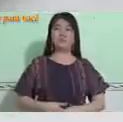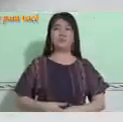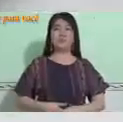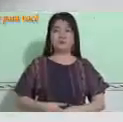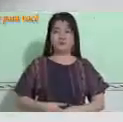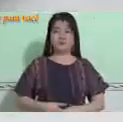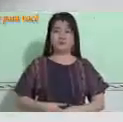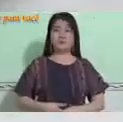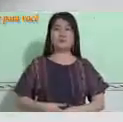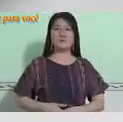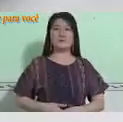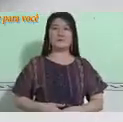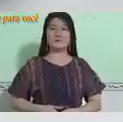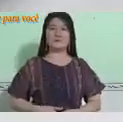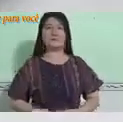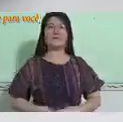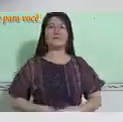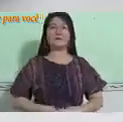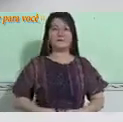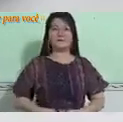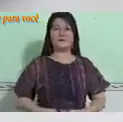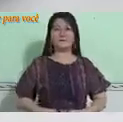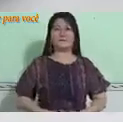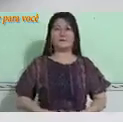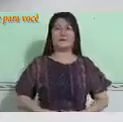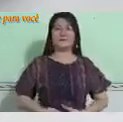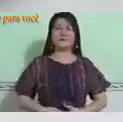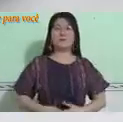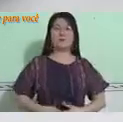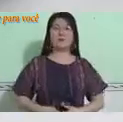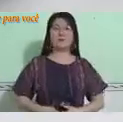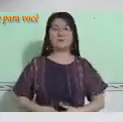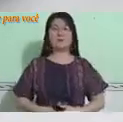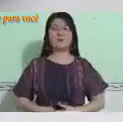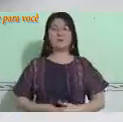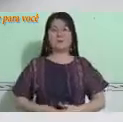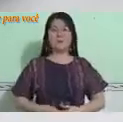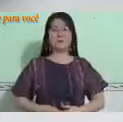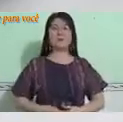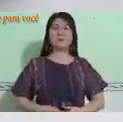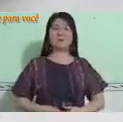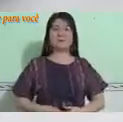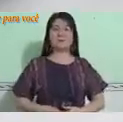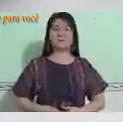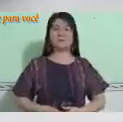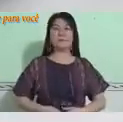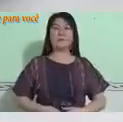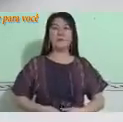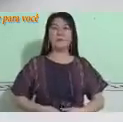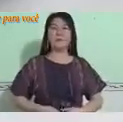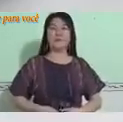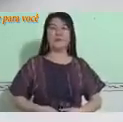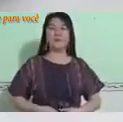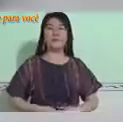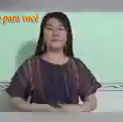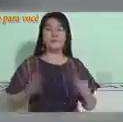mal, se passou a noite chorando ou se está muito cansado, por exemplo.